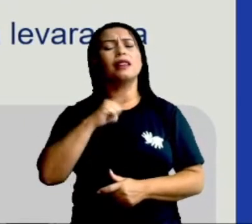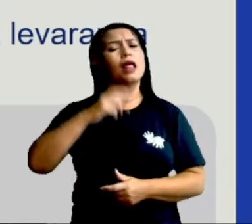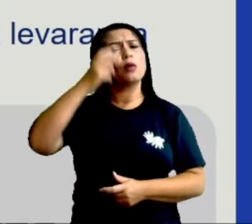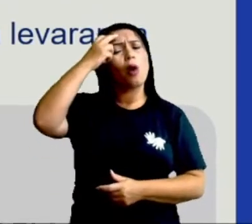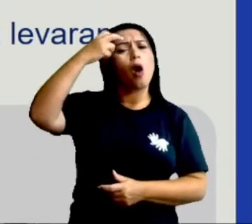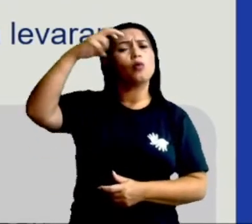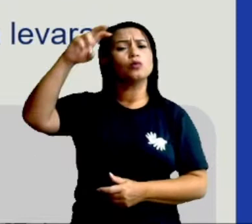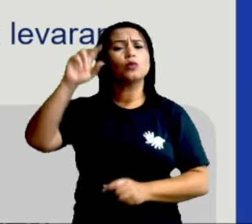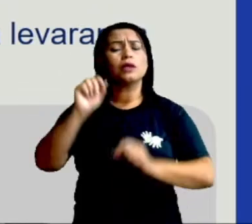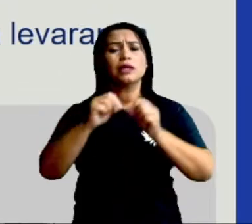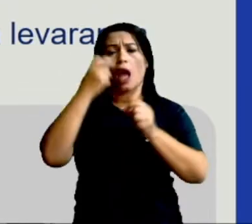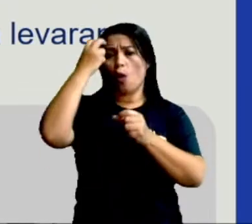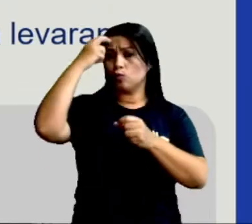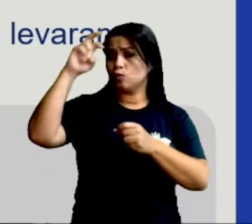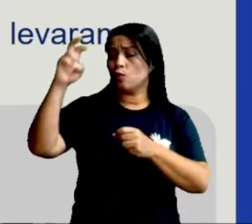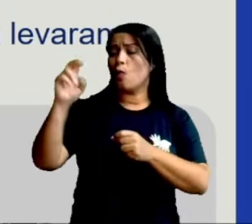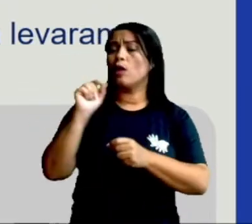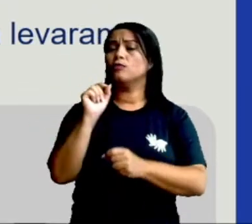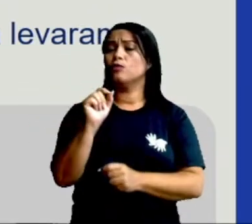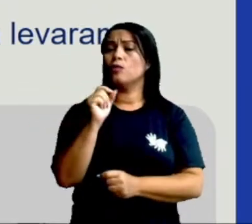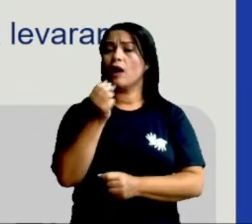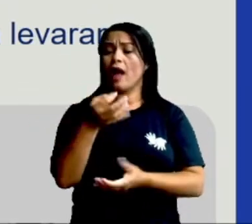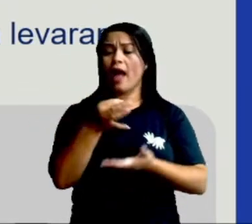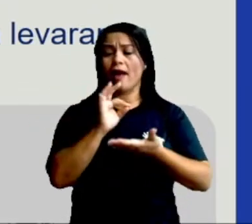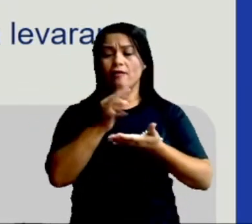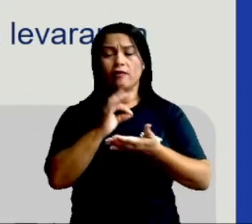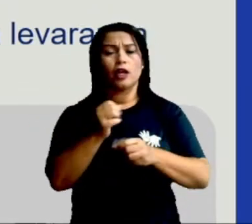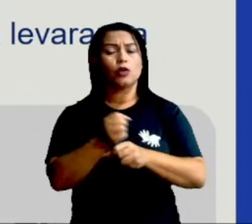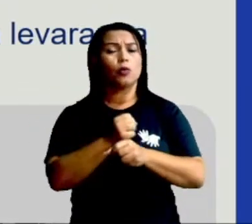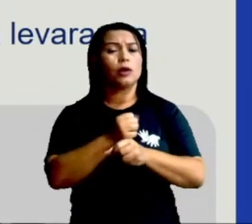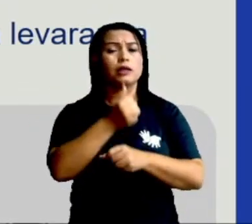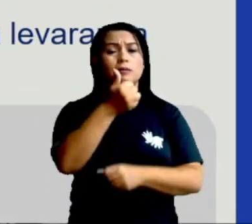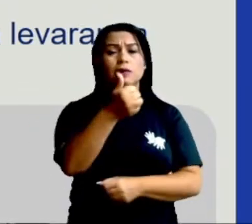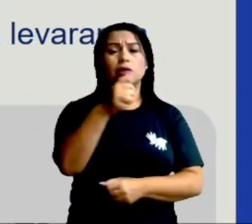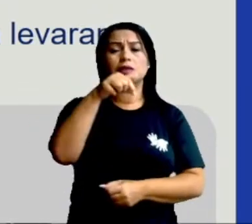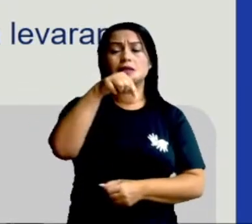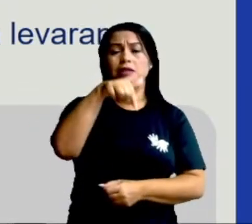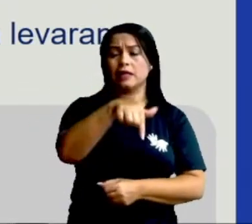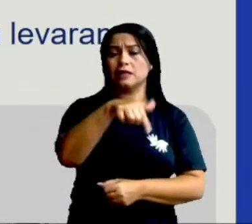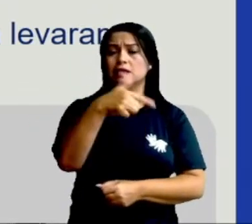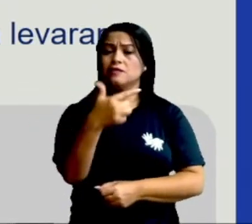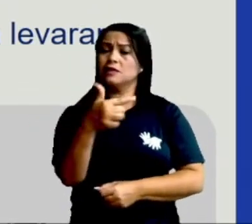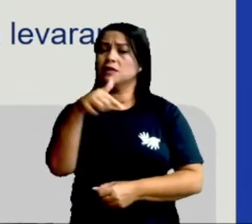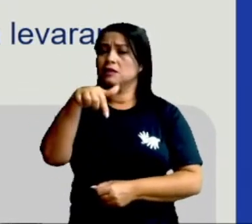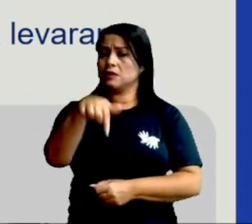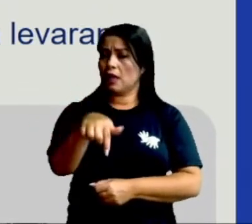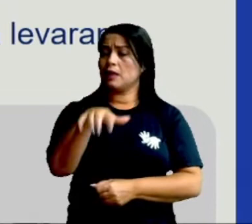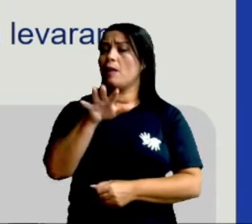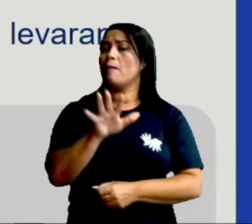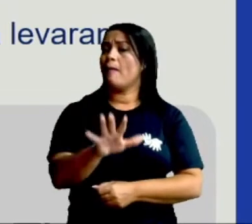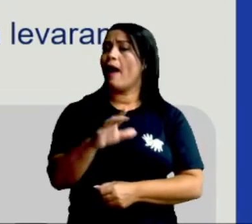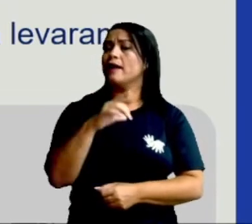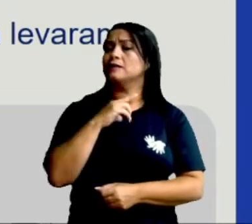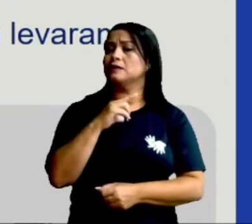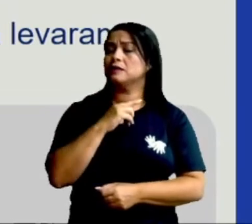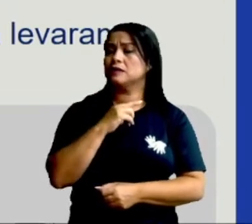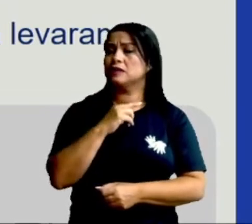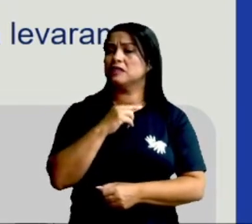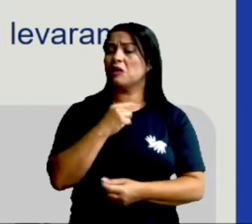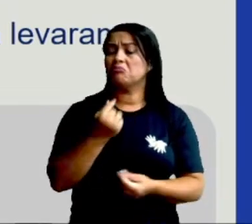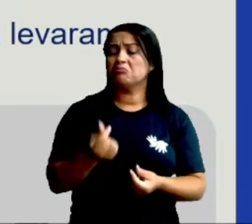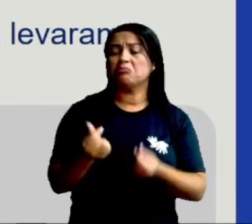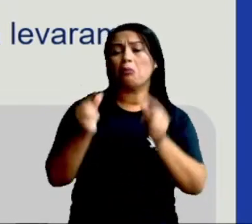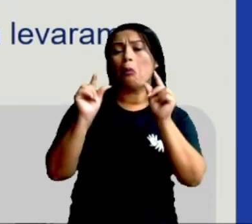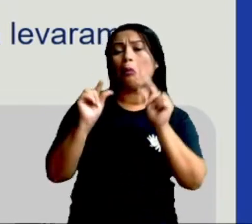café. O café, que foi introduzido em 1727, mas na época tinha pouco valor